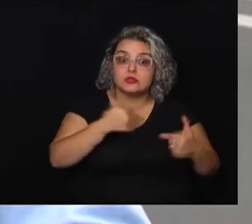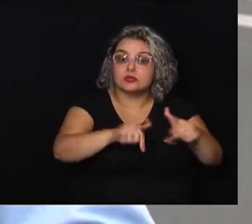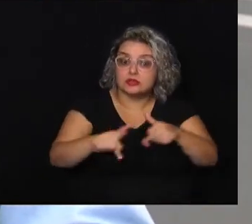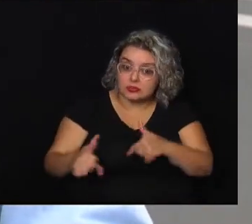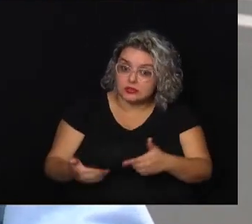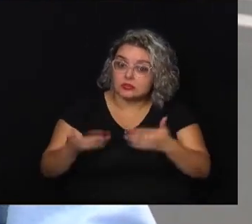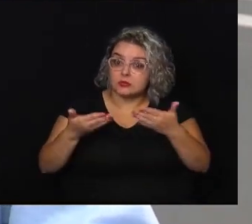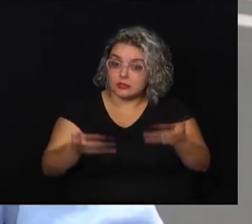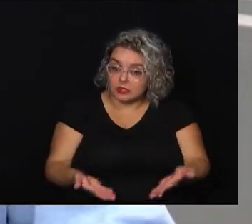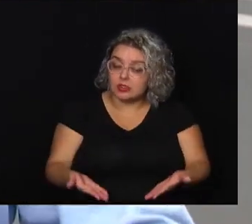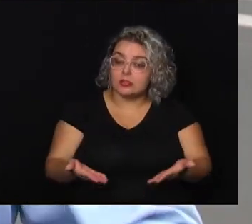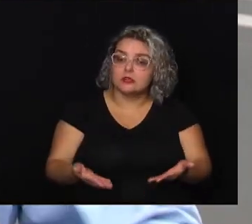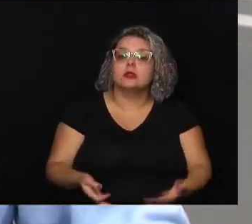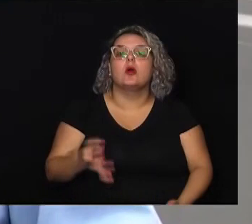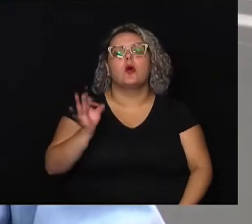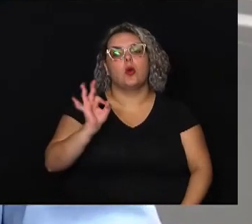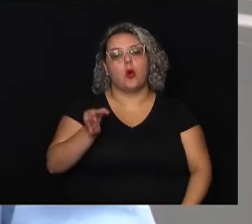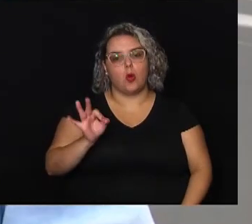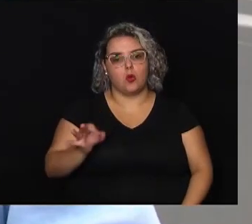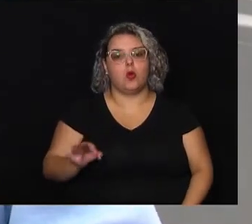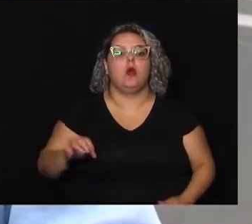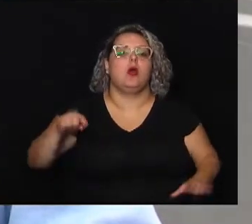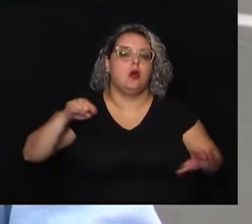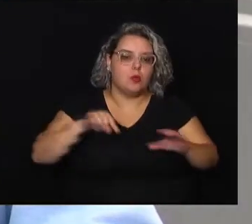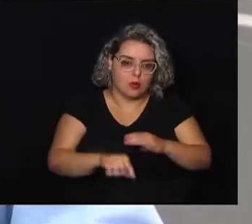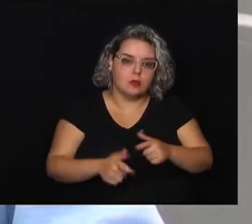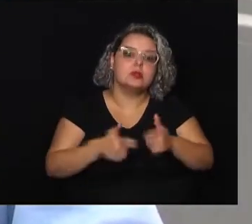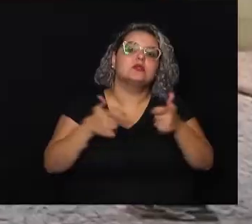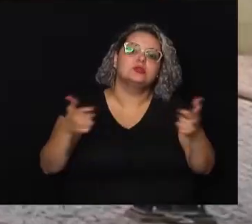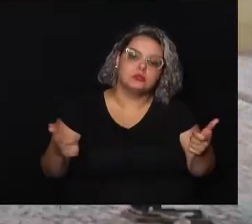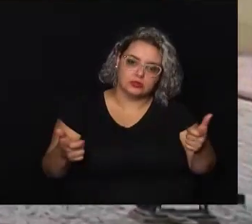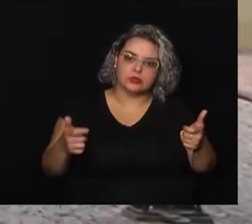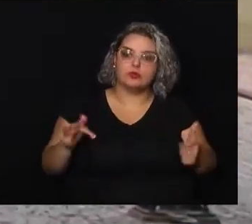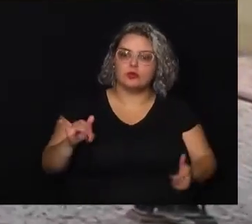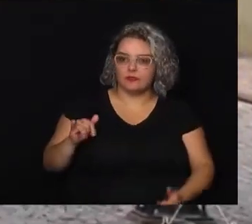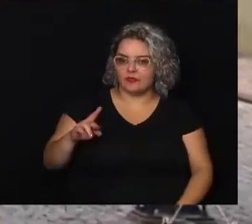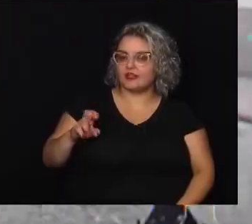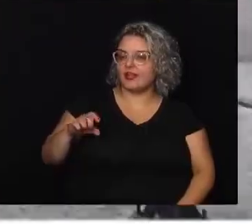trabalharão aqui. Então, com certeza, é um avanço muito grande aqui para o Firenze.